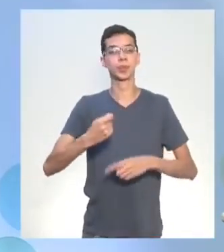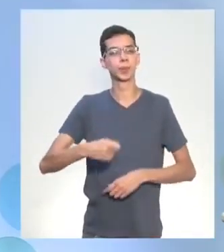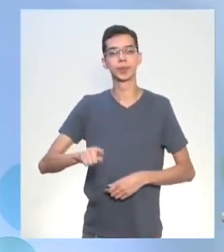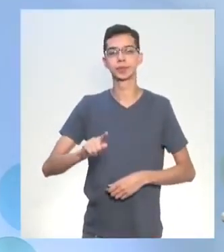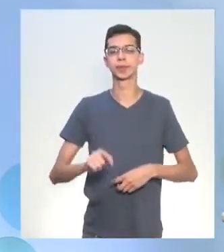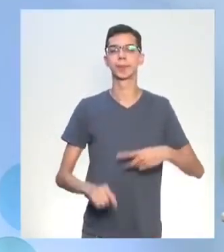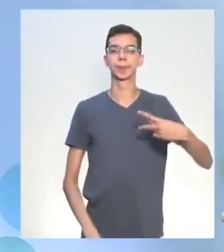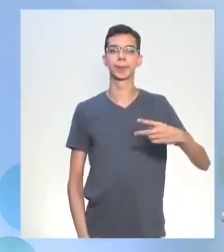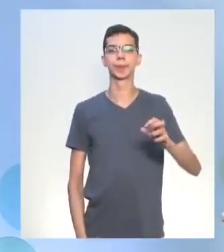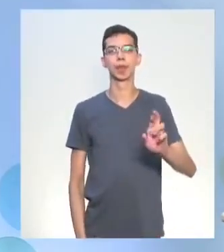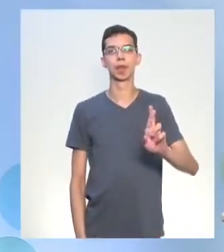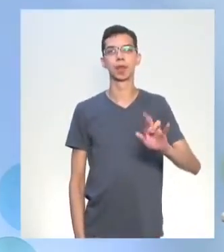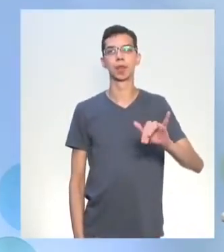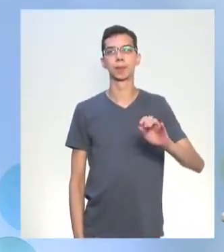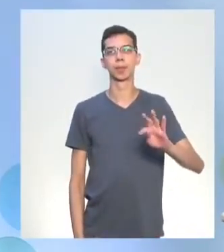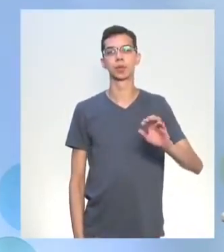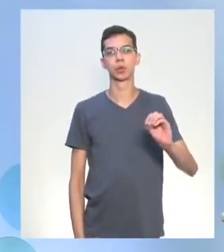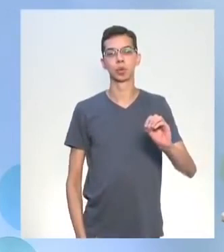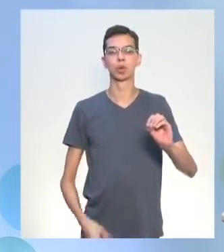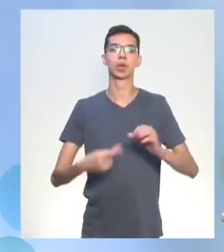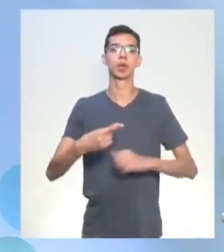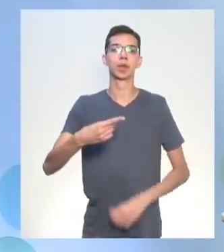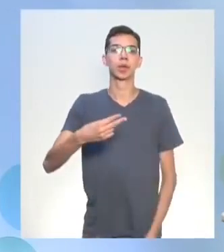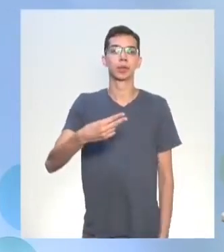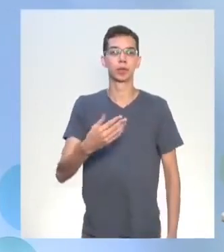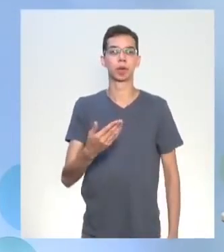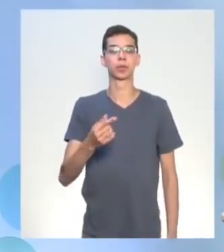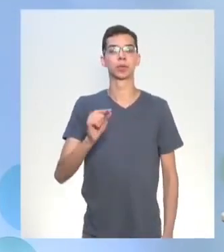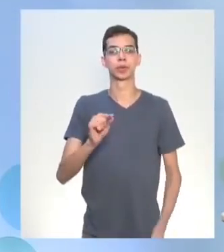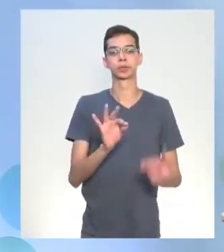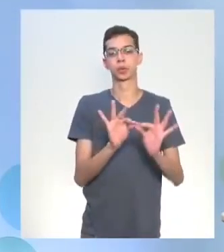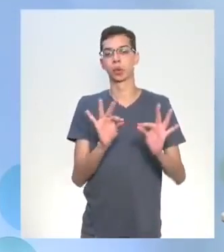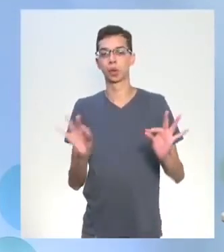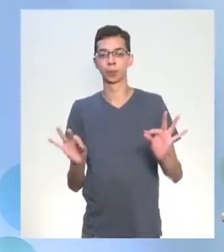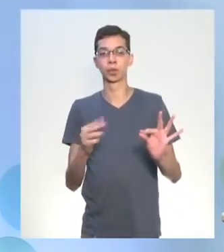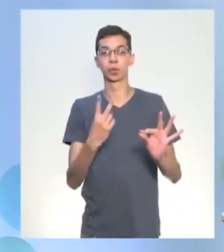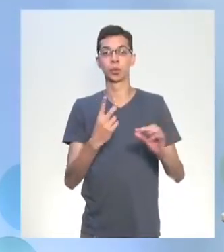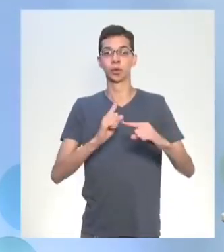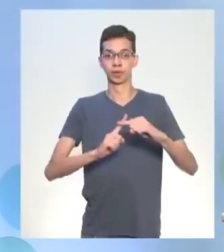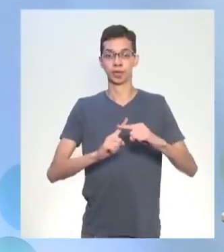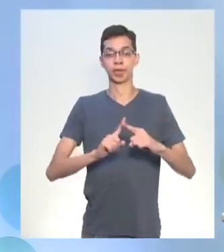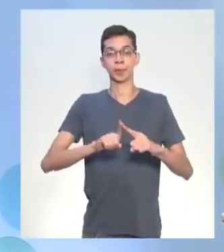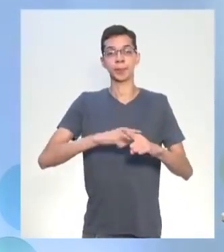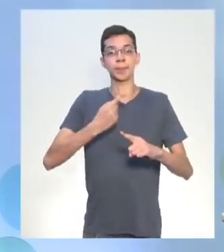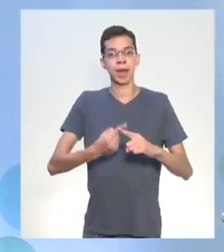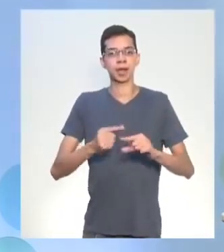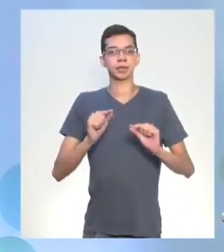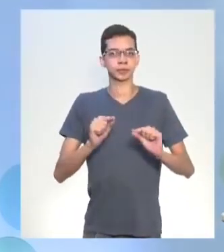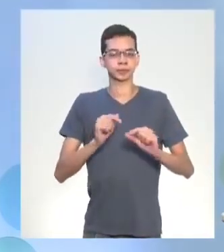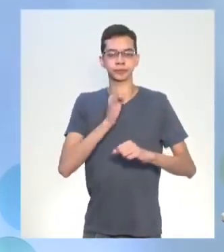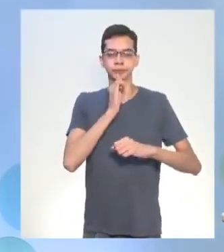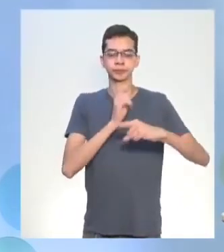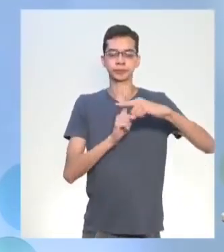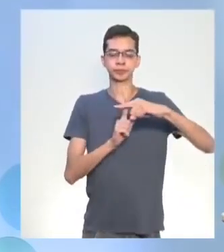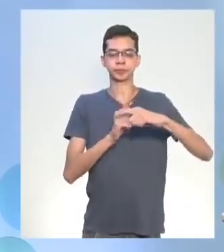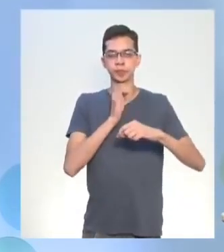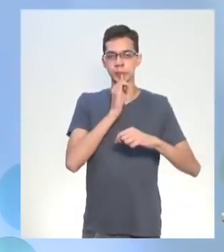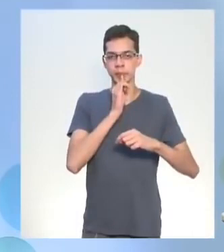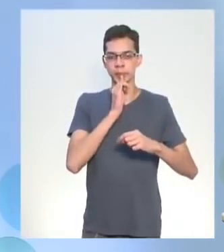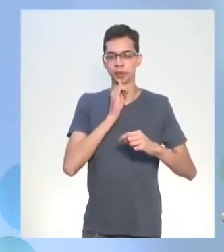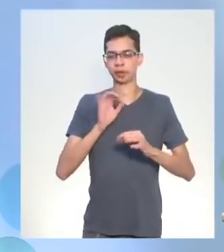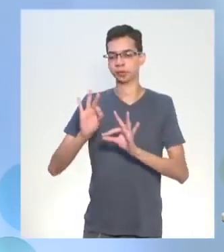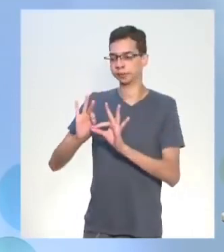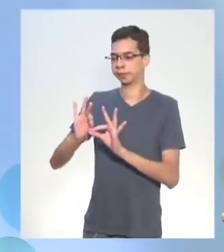é igual ao comprimento 2 vezes, mais a largura 2 vezes. Apesar de que nos primeiros papiros, nos